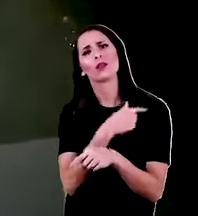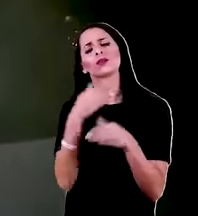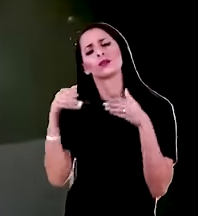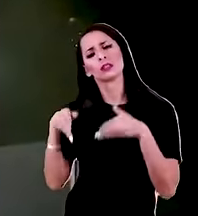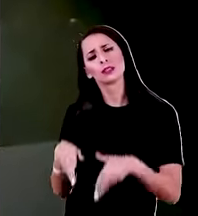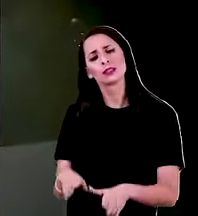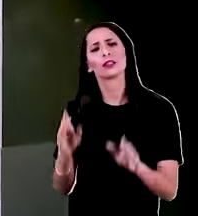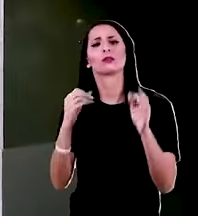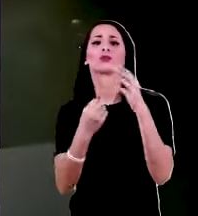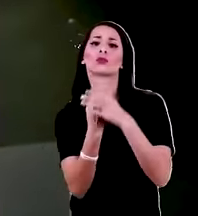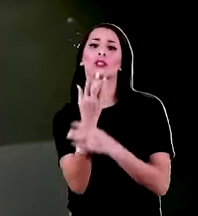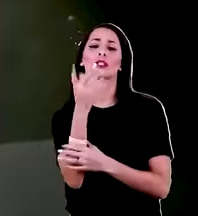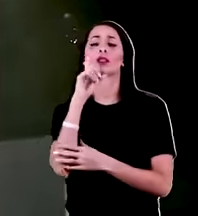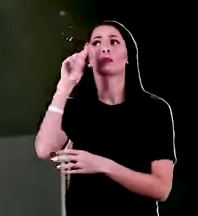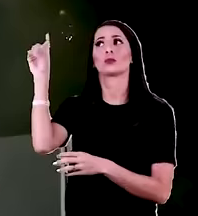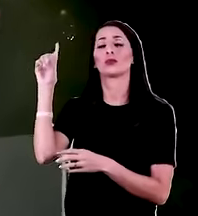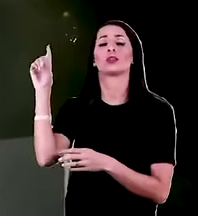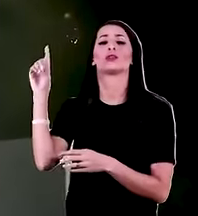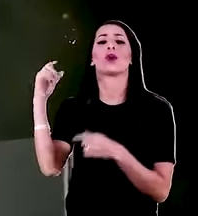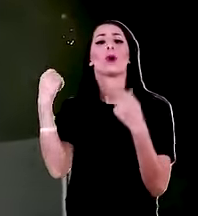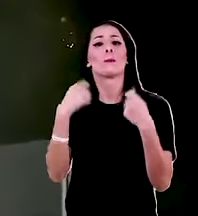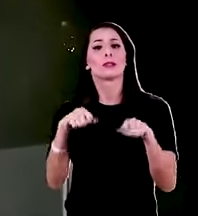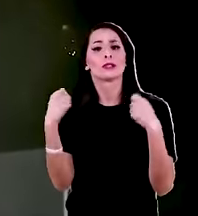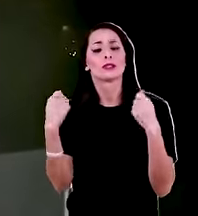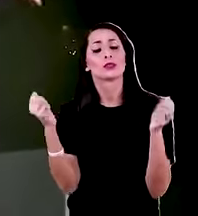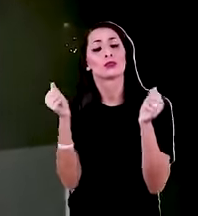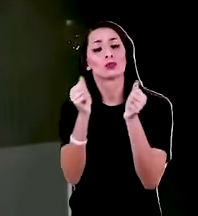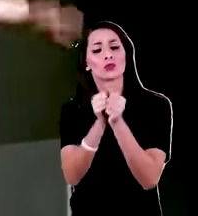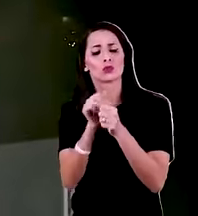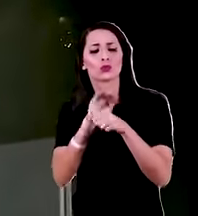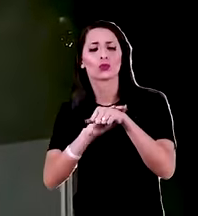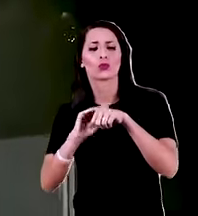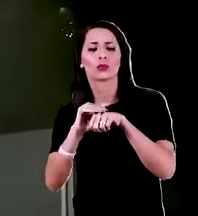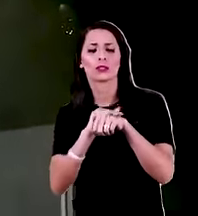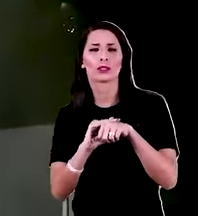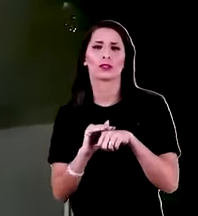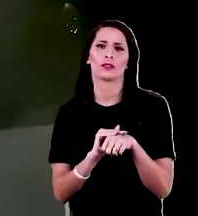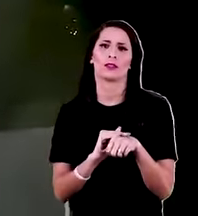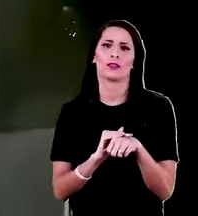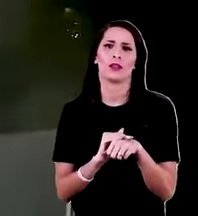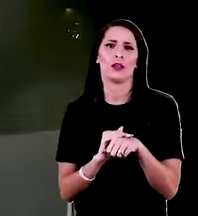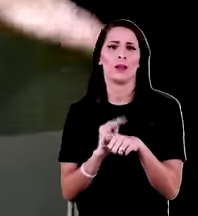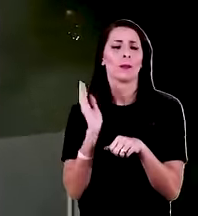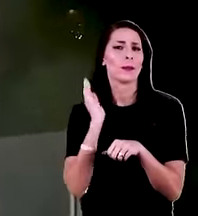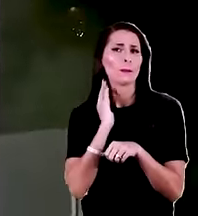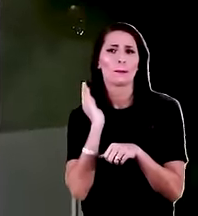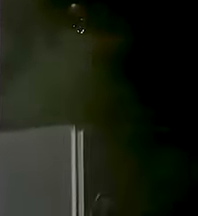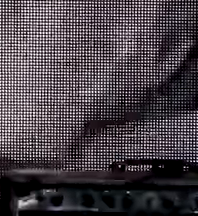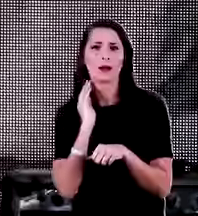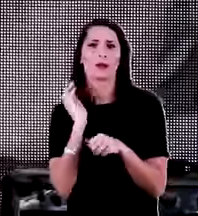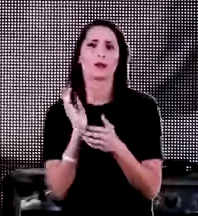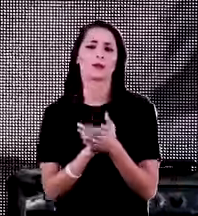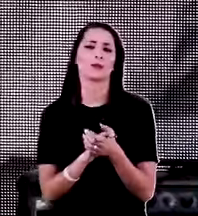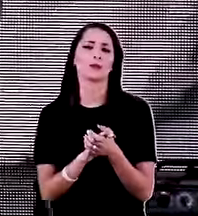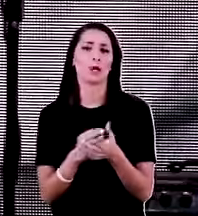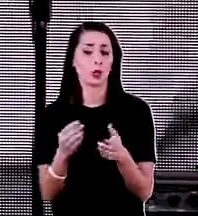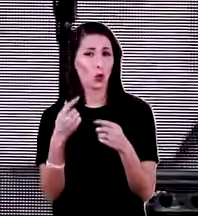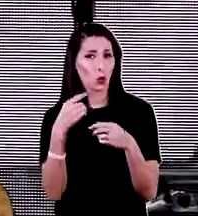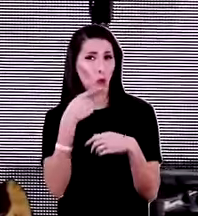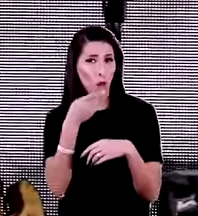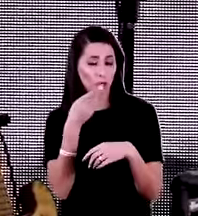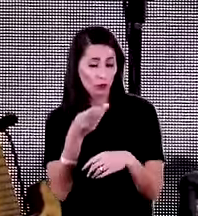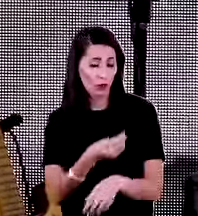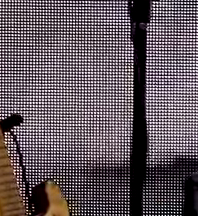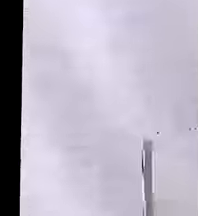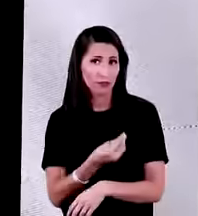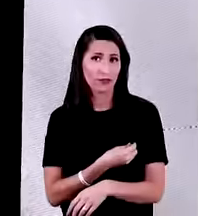necessidade de conexão, de estarmos juntos, de conversar. Quer ver, não basta chegar uma pessoa do lado da gente, a gente já quer conversar, contar a vida, é ou não é? É a